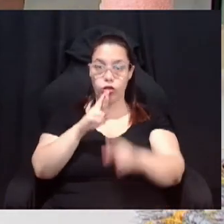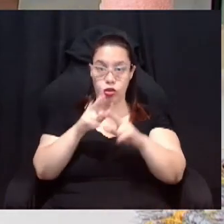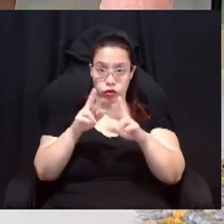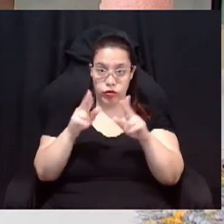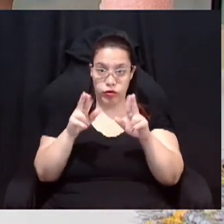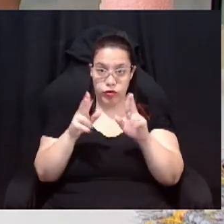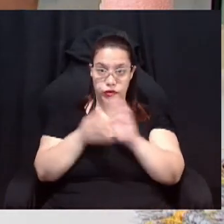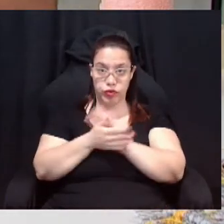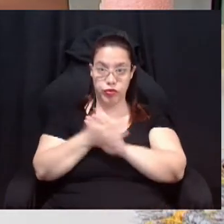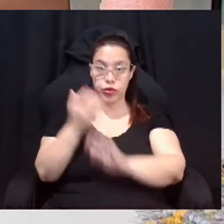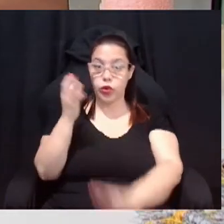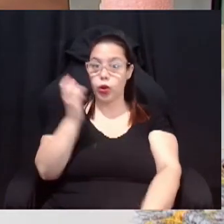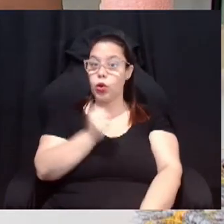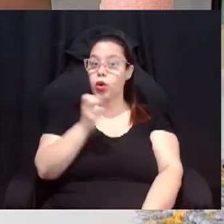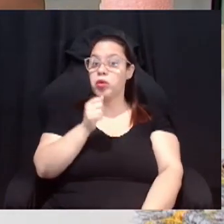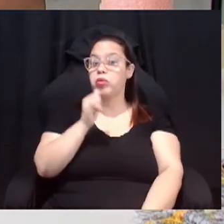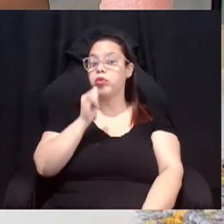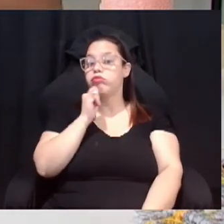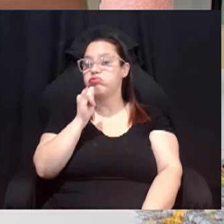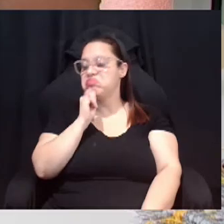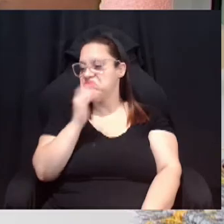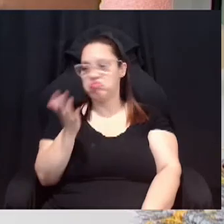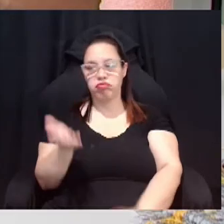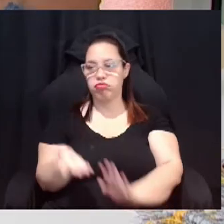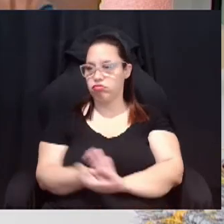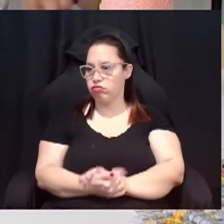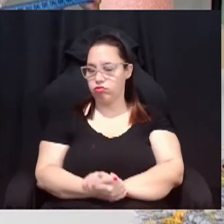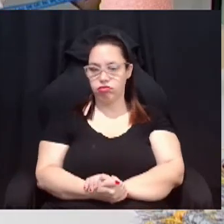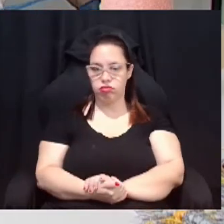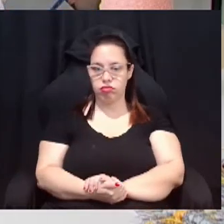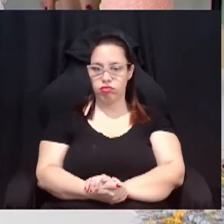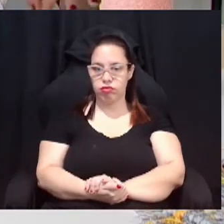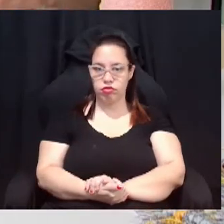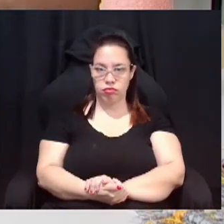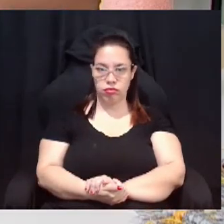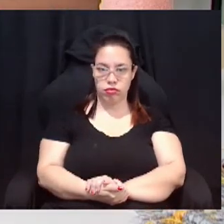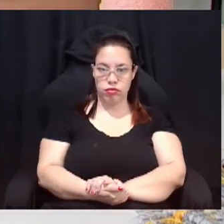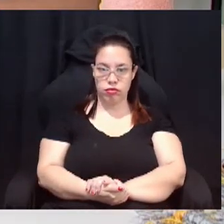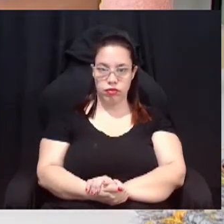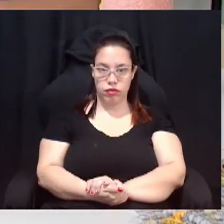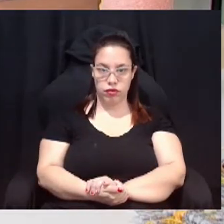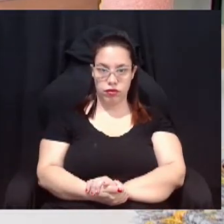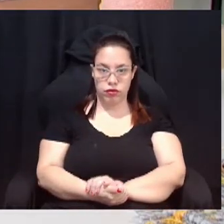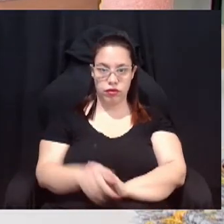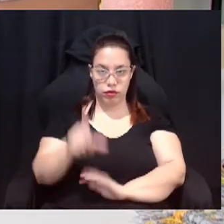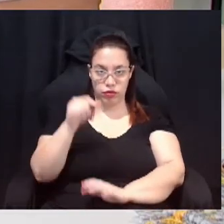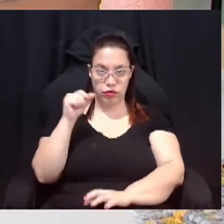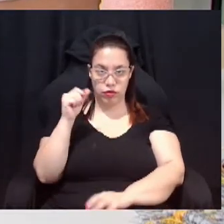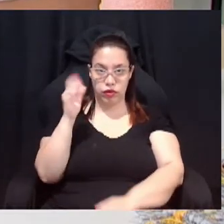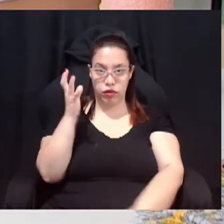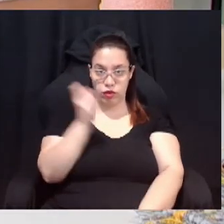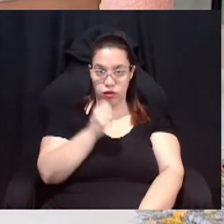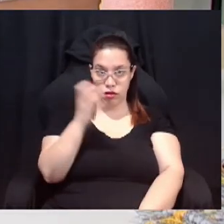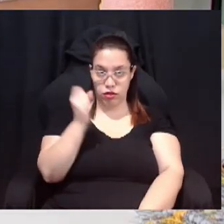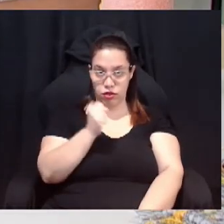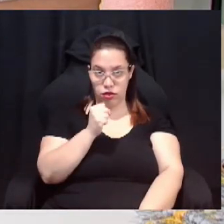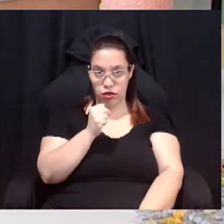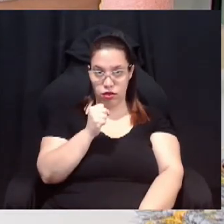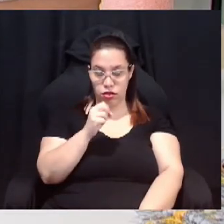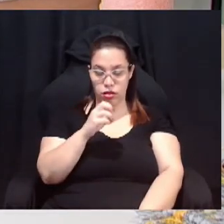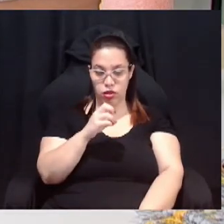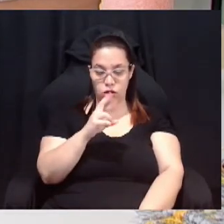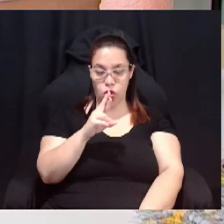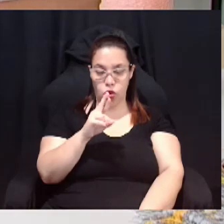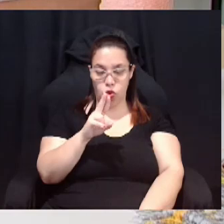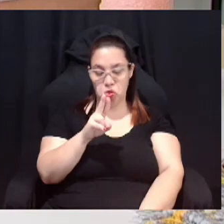esse fechamento. Pode ser da cor, qualquer cor que você quisesse, tá? Eu vou escolher o barbante cru, tá bom?